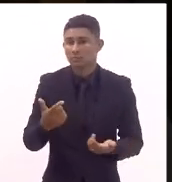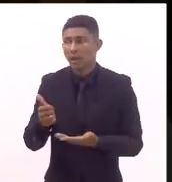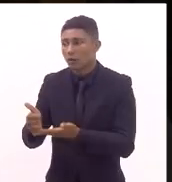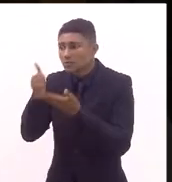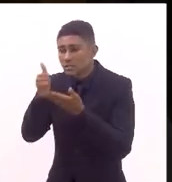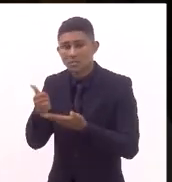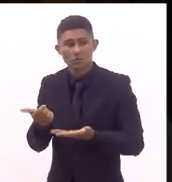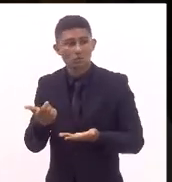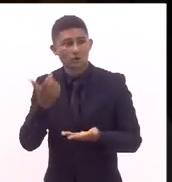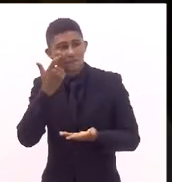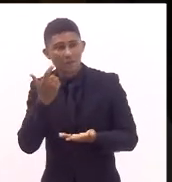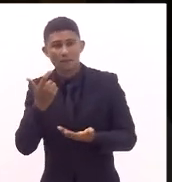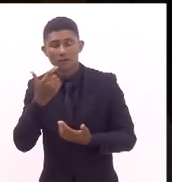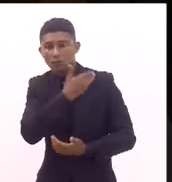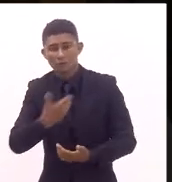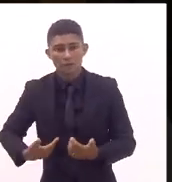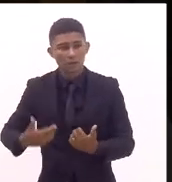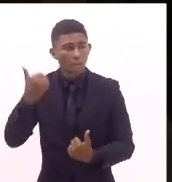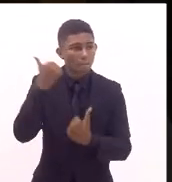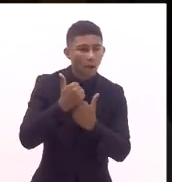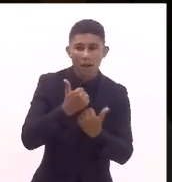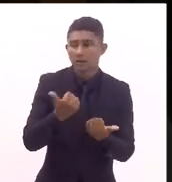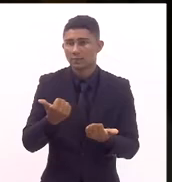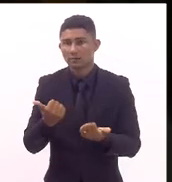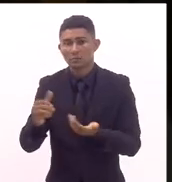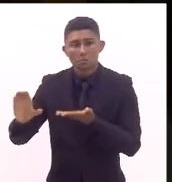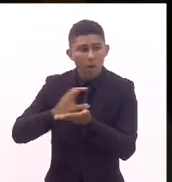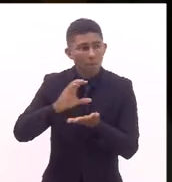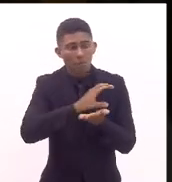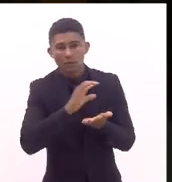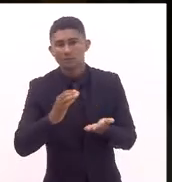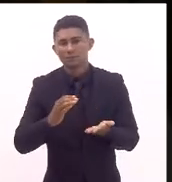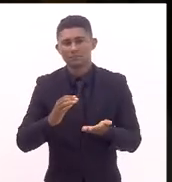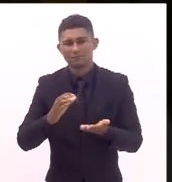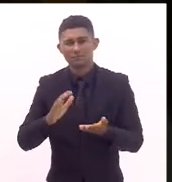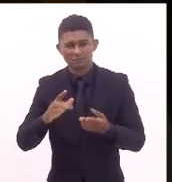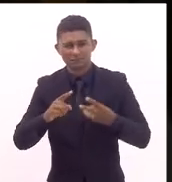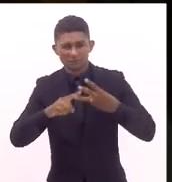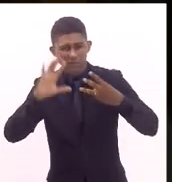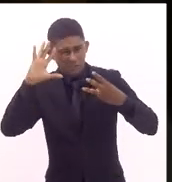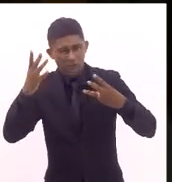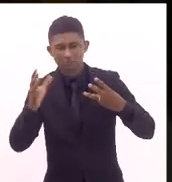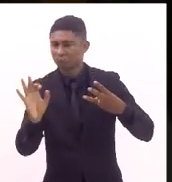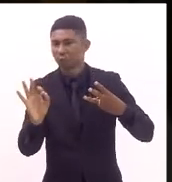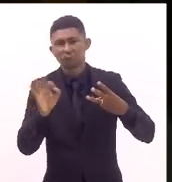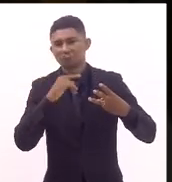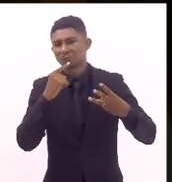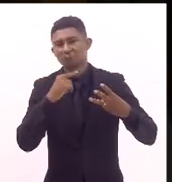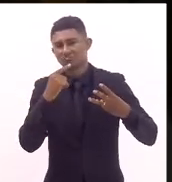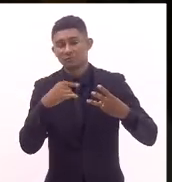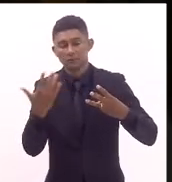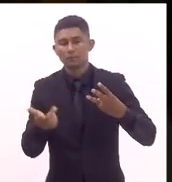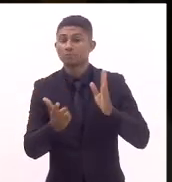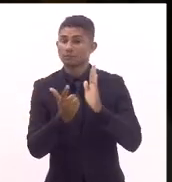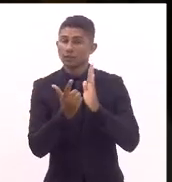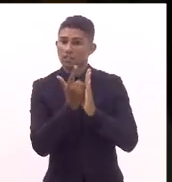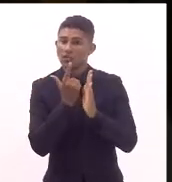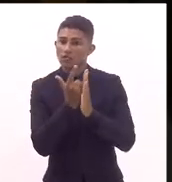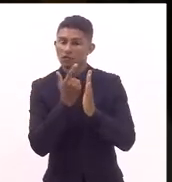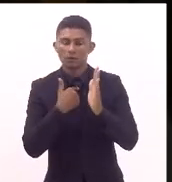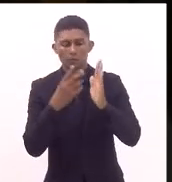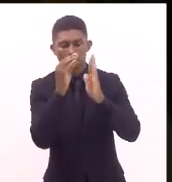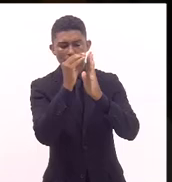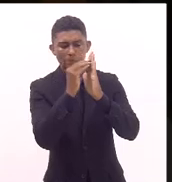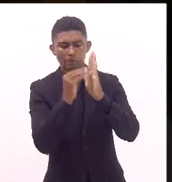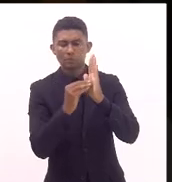emergenciais que não tem resolvido essa questão bom então lá no livro defendo